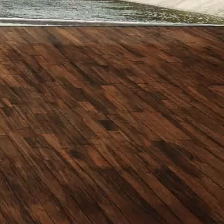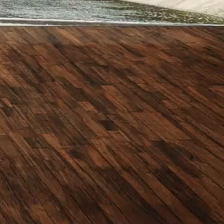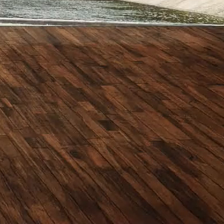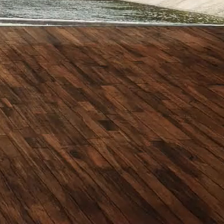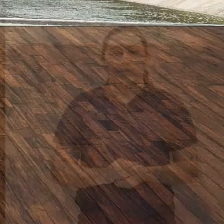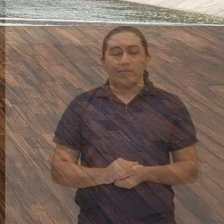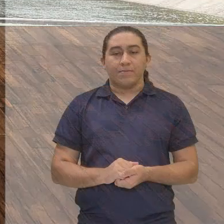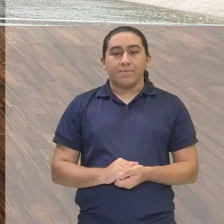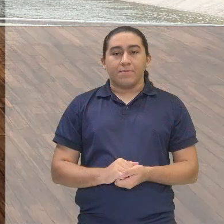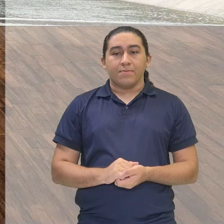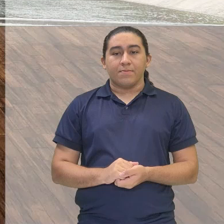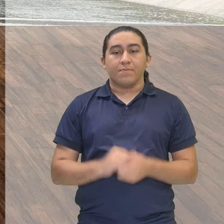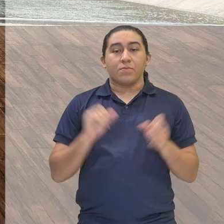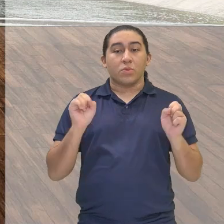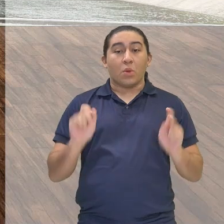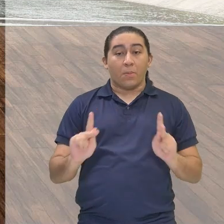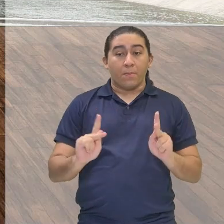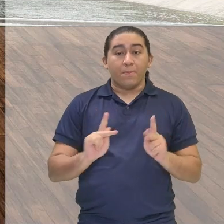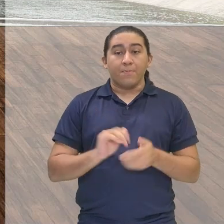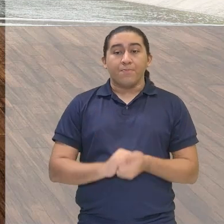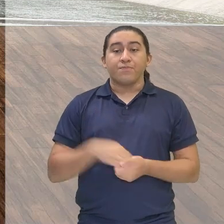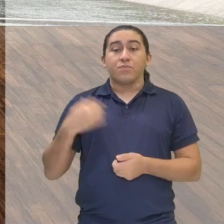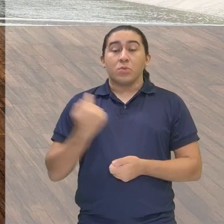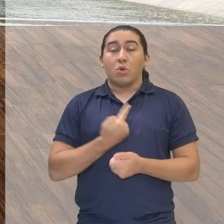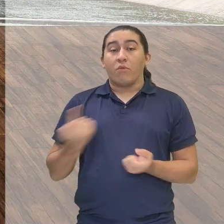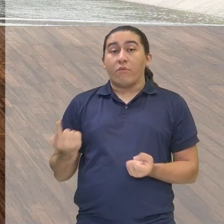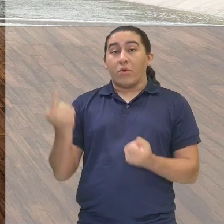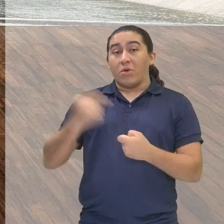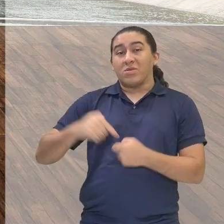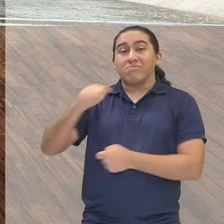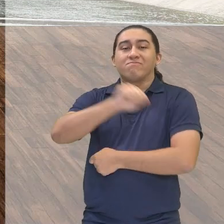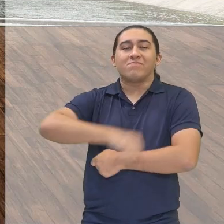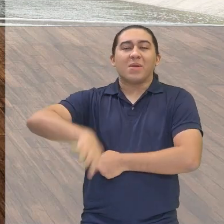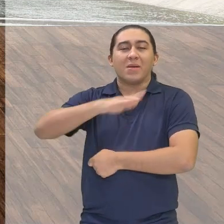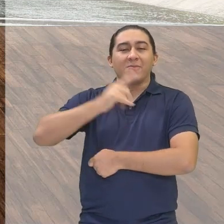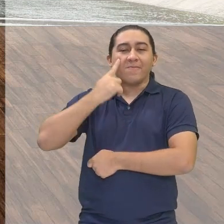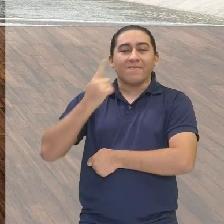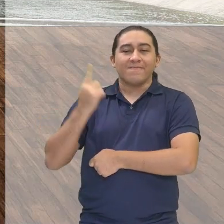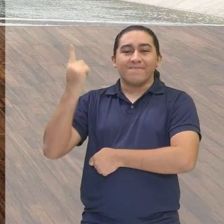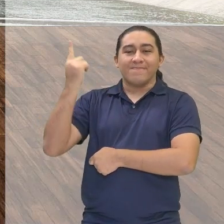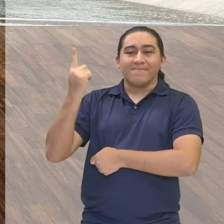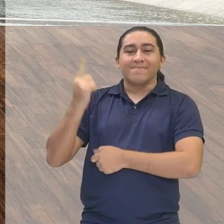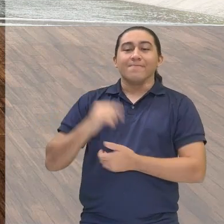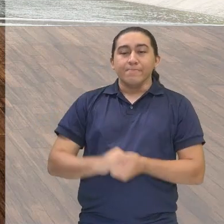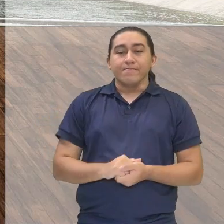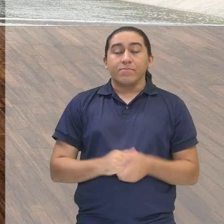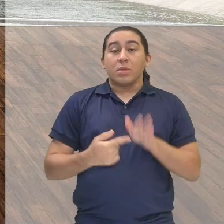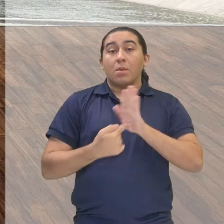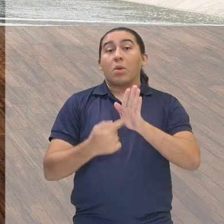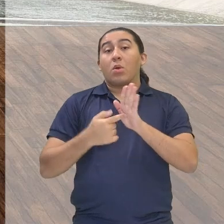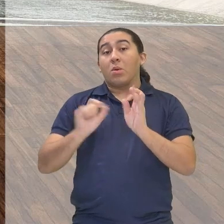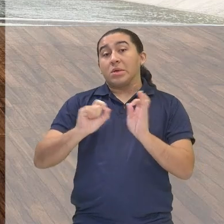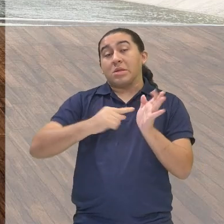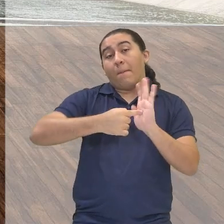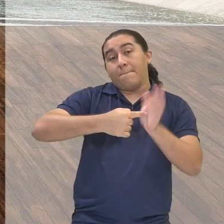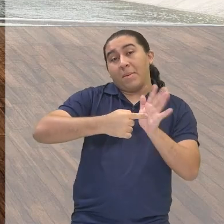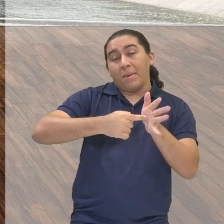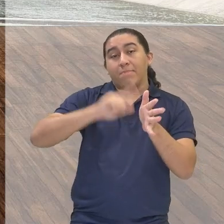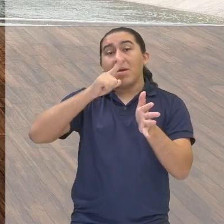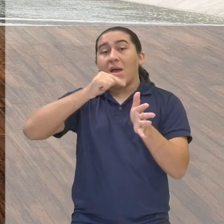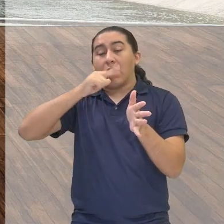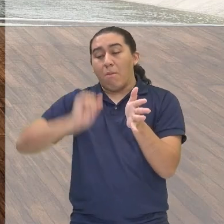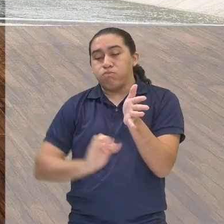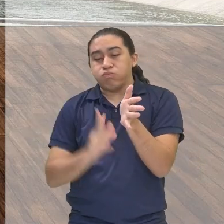Muito bem, pessoal, estamos de volta nesse cenário aqui, mostrando uma hidrelétrica, porque hoje a gente vai falar